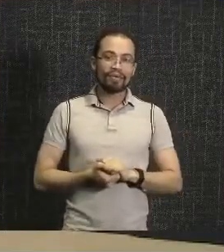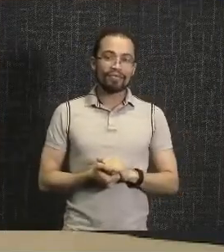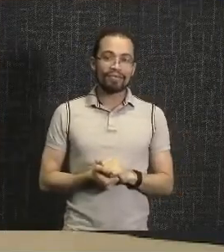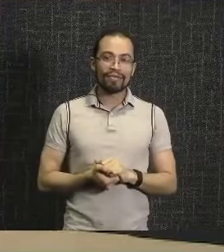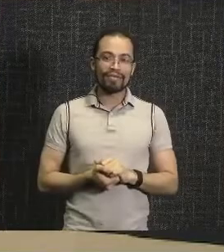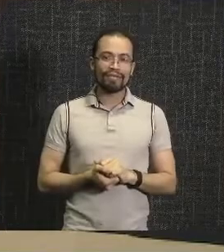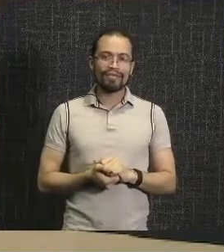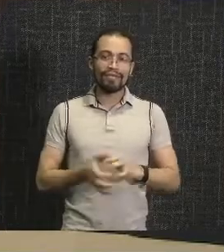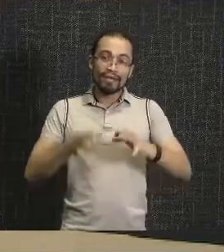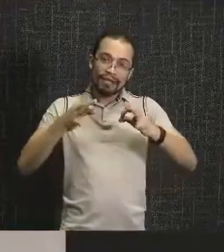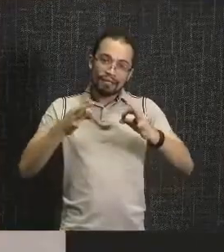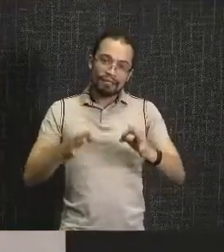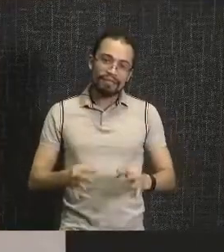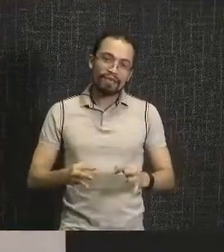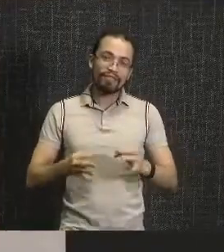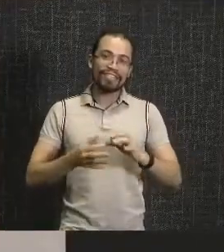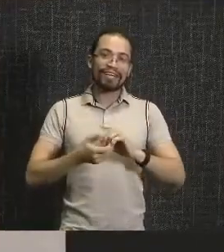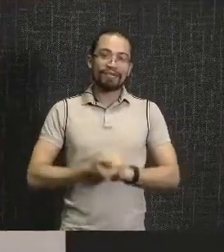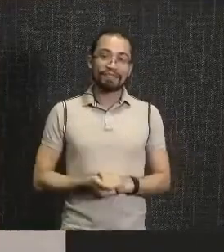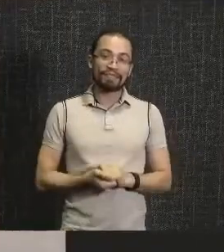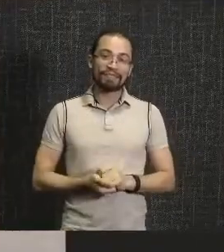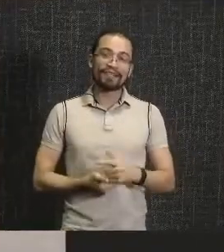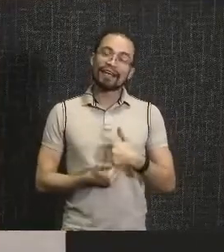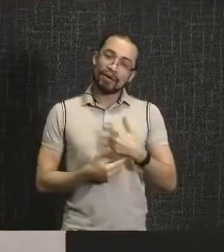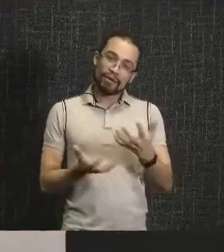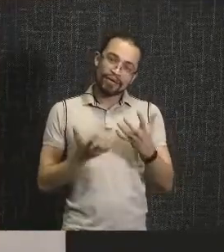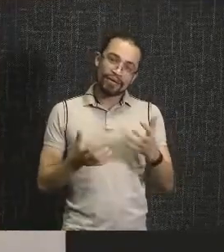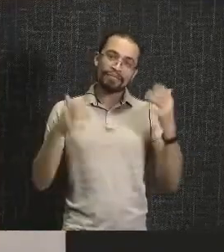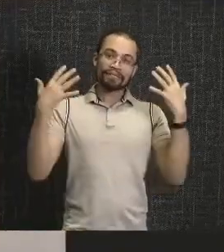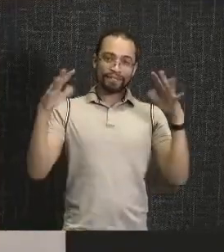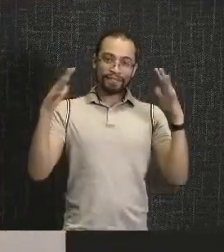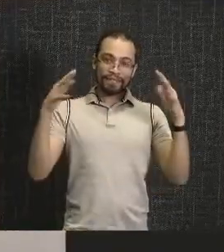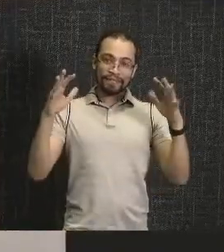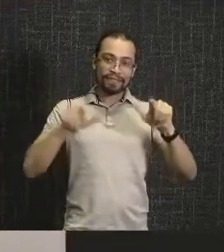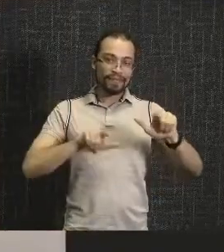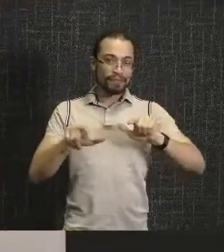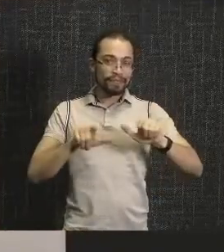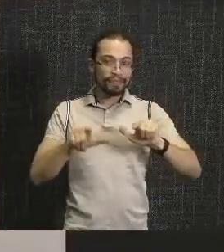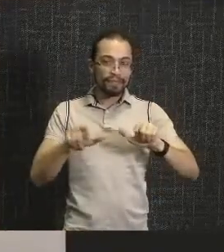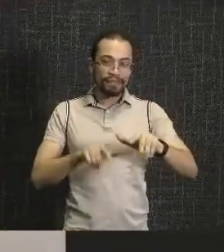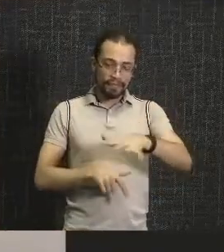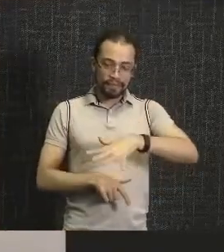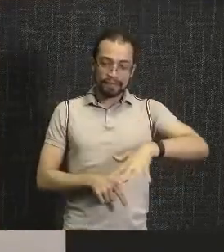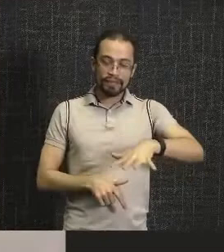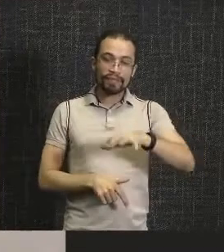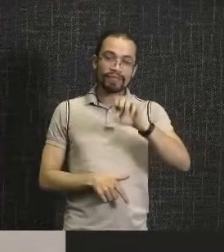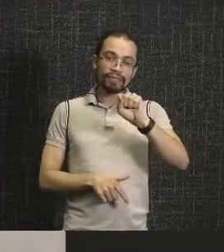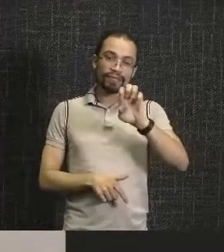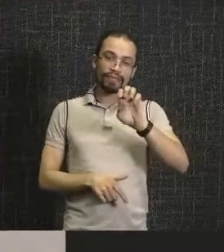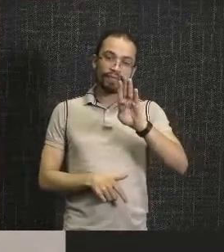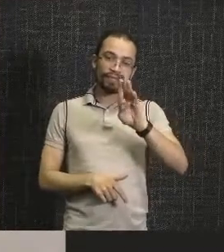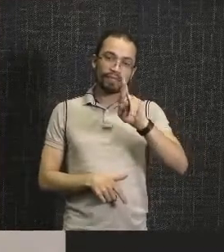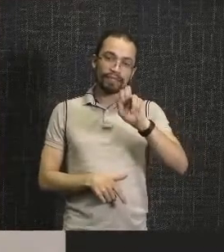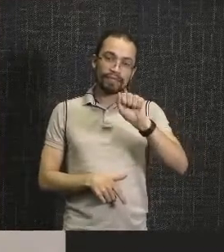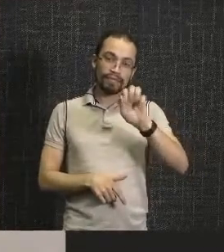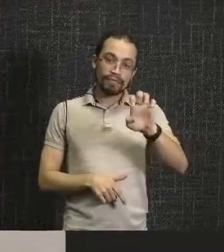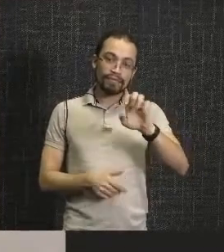Perfeito. Gostaria de agradecer o Delano, parabenizar também o trabalho do Sebrae no Brasil inteiro, principalmente na